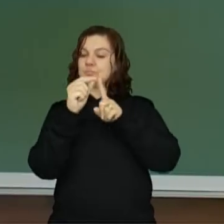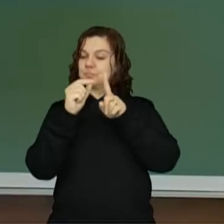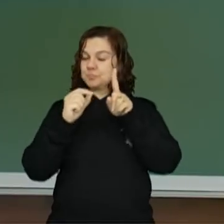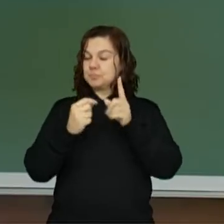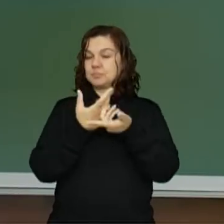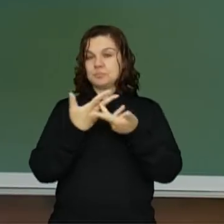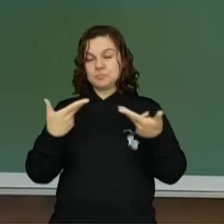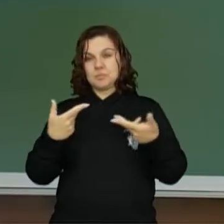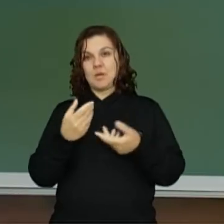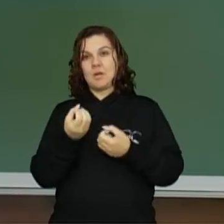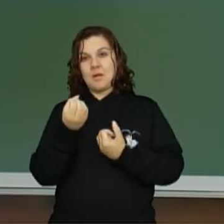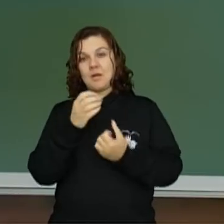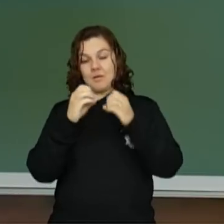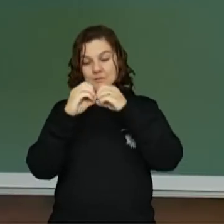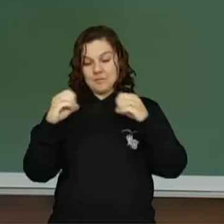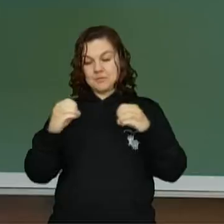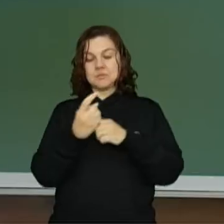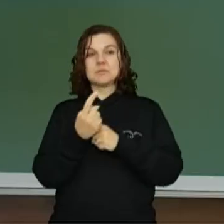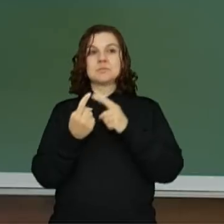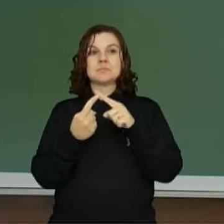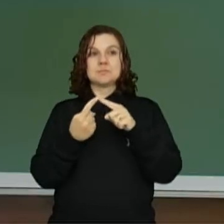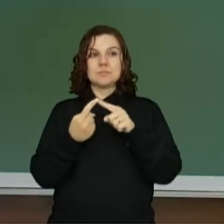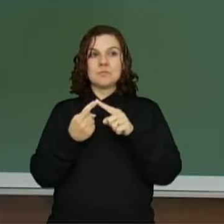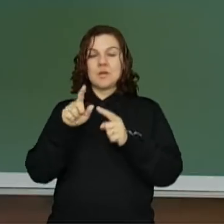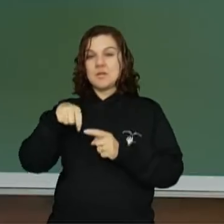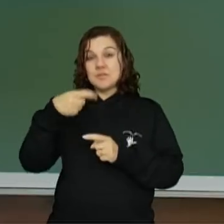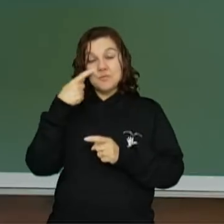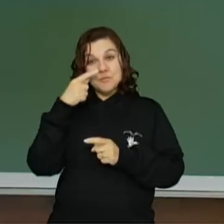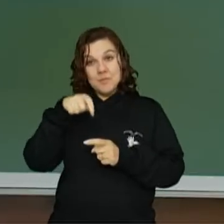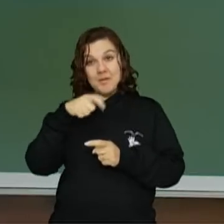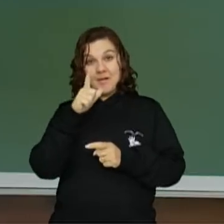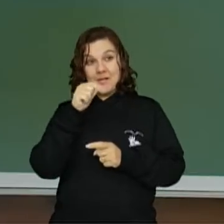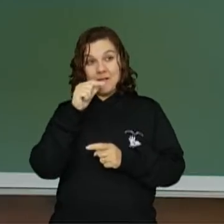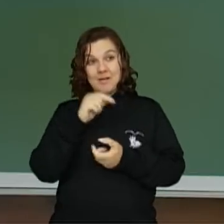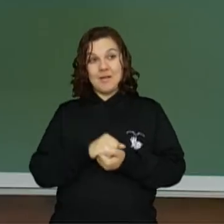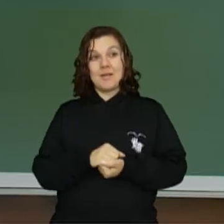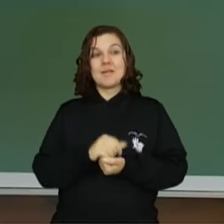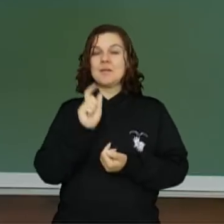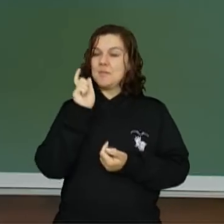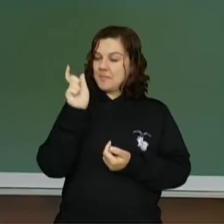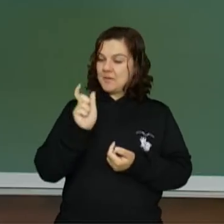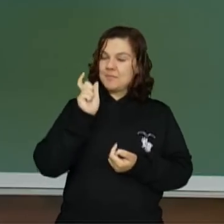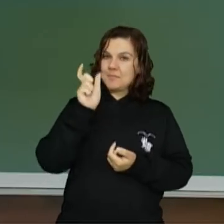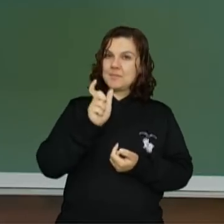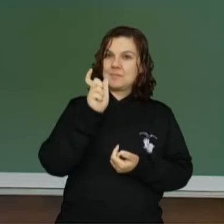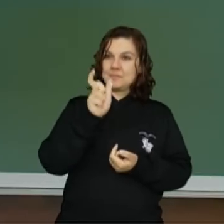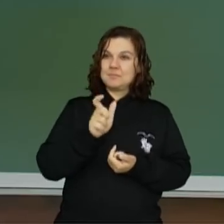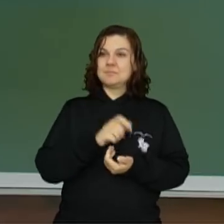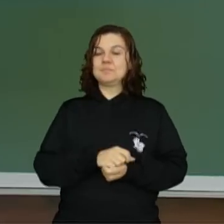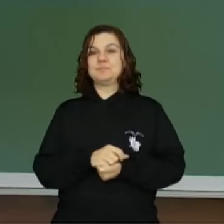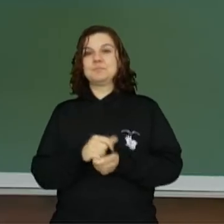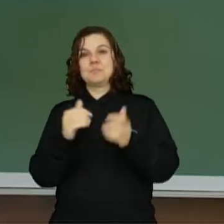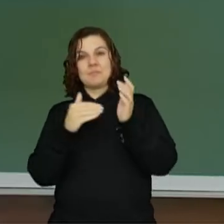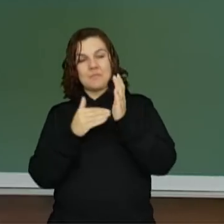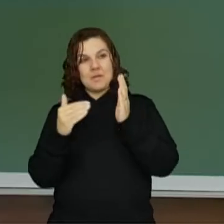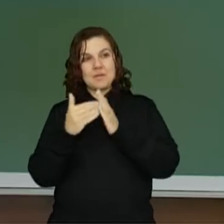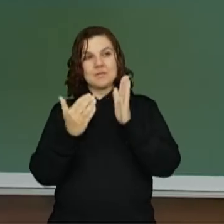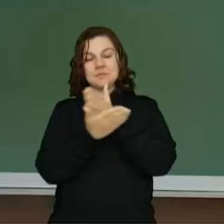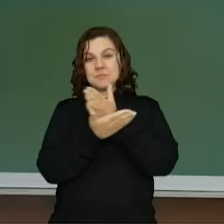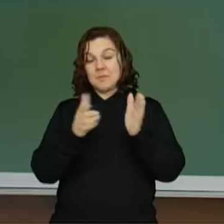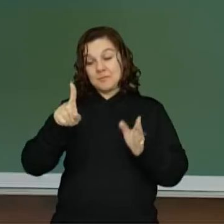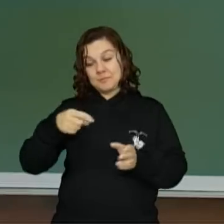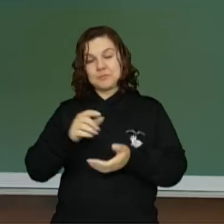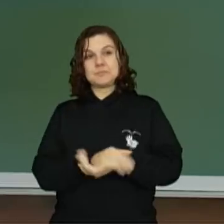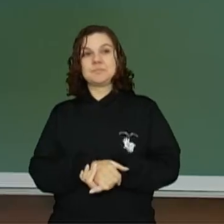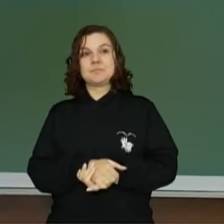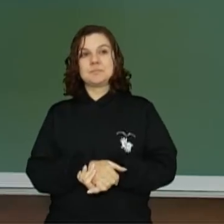a oração, que nós vimos lá da questão da água, né? Várias palavrinhas, vários elementos separados por